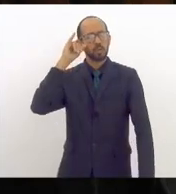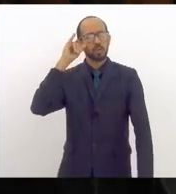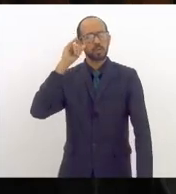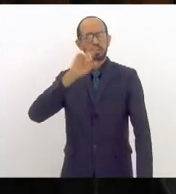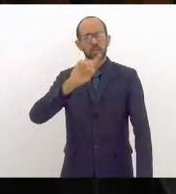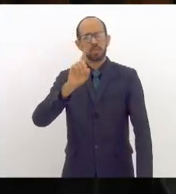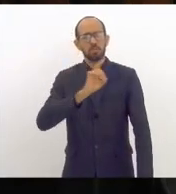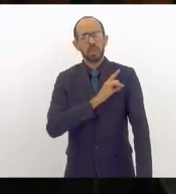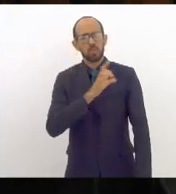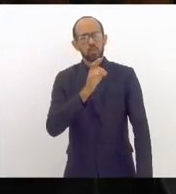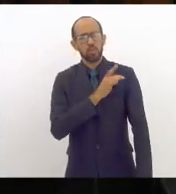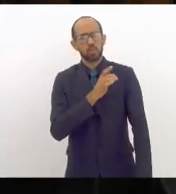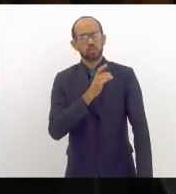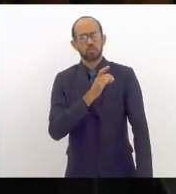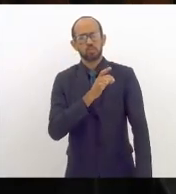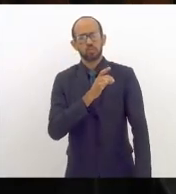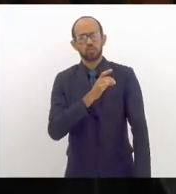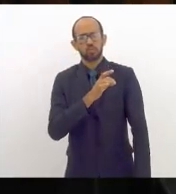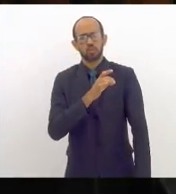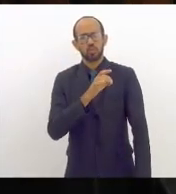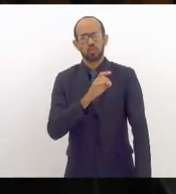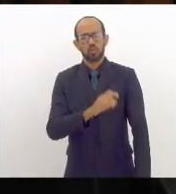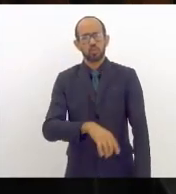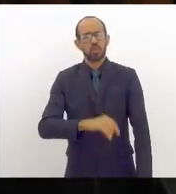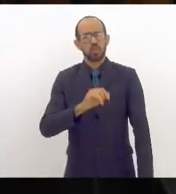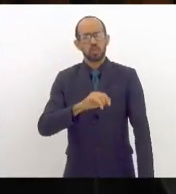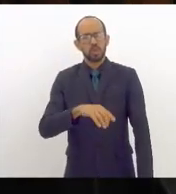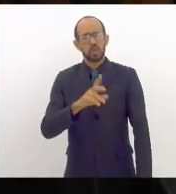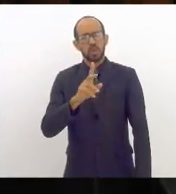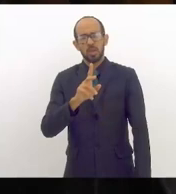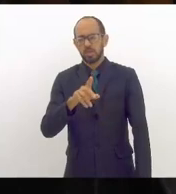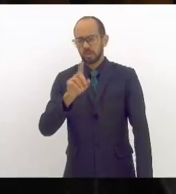medrosa e oportunidade